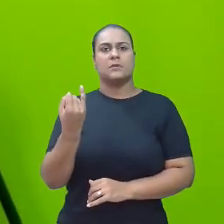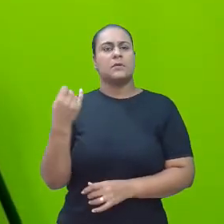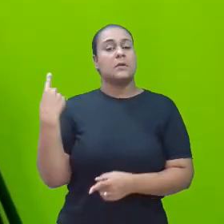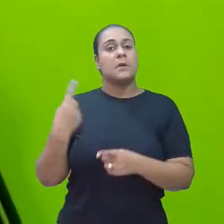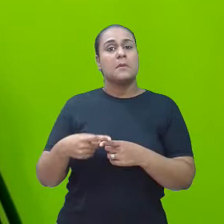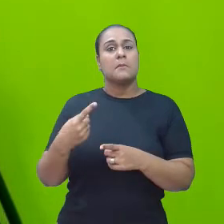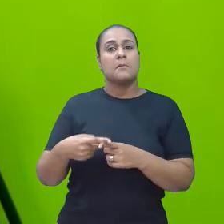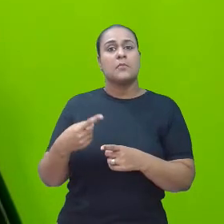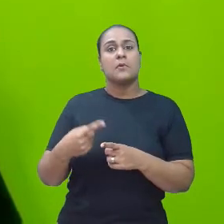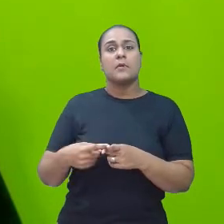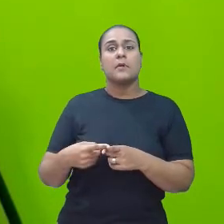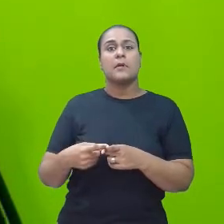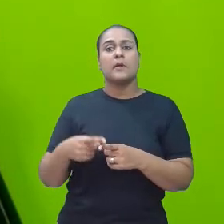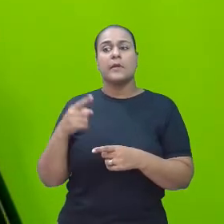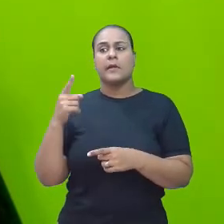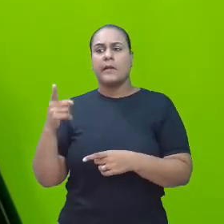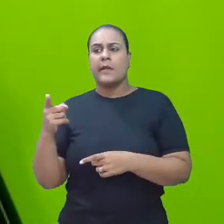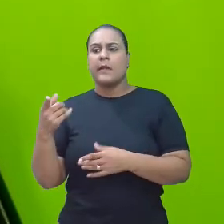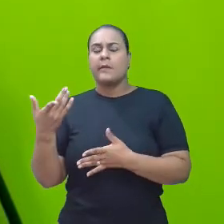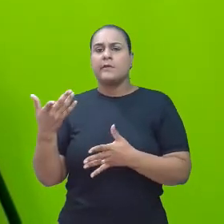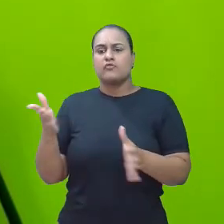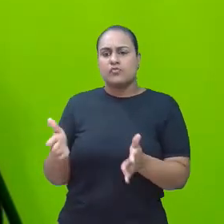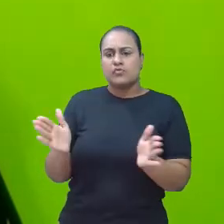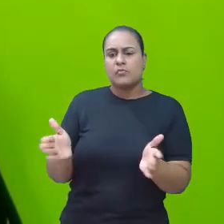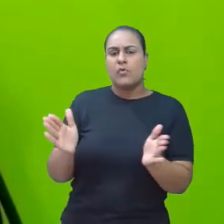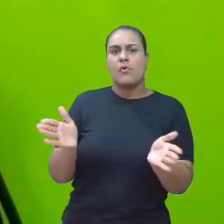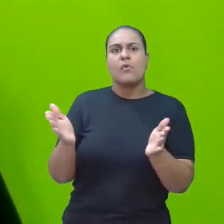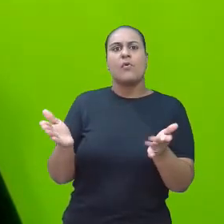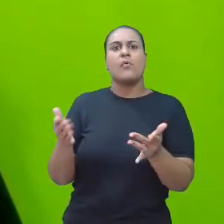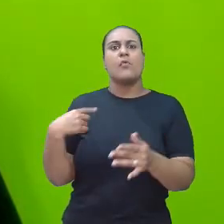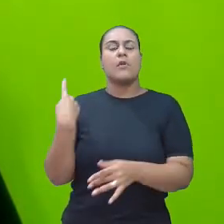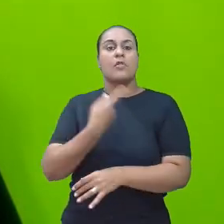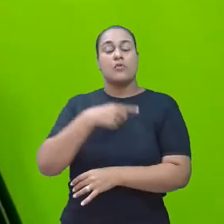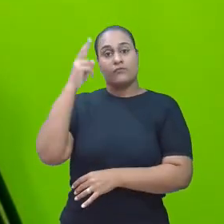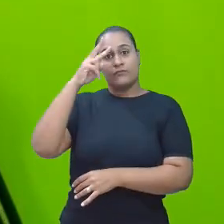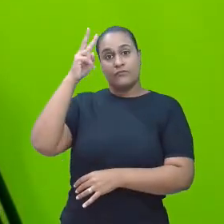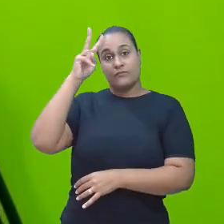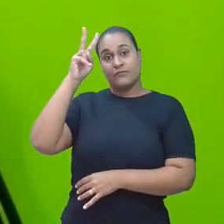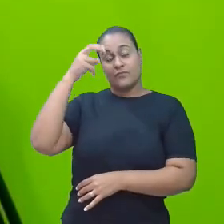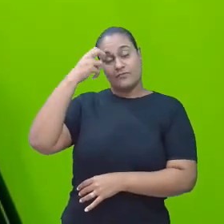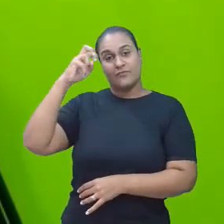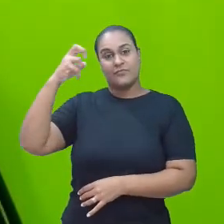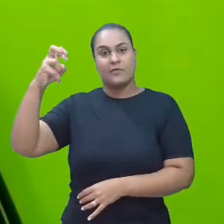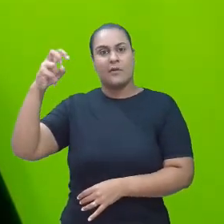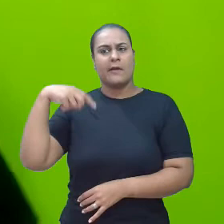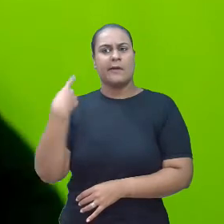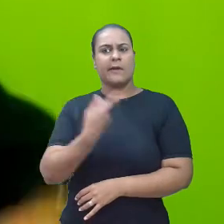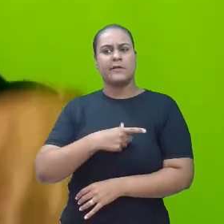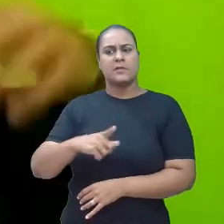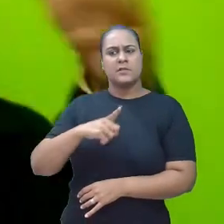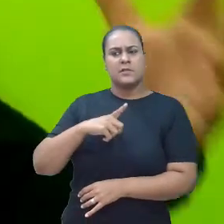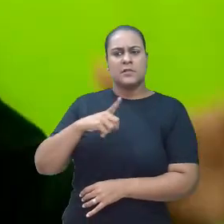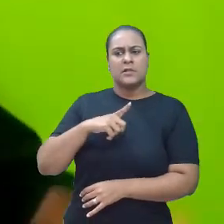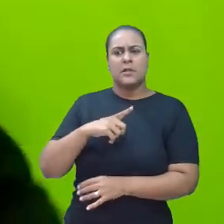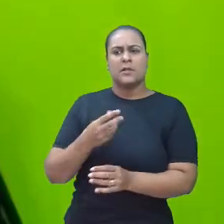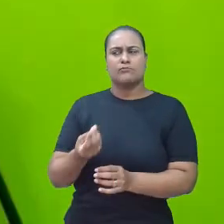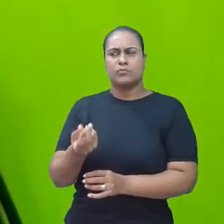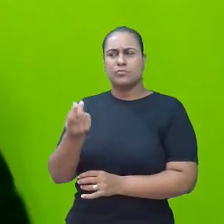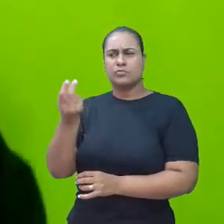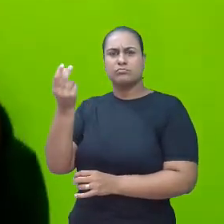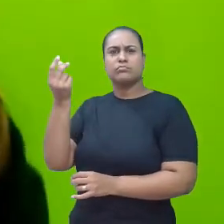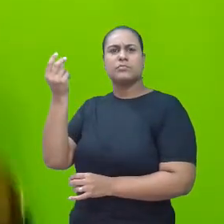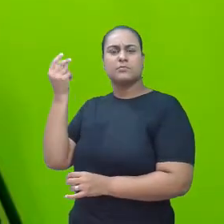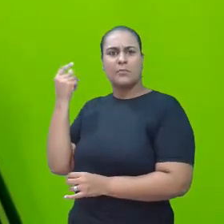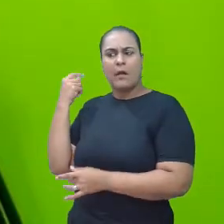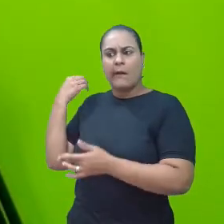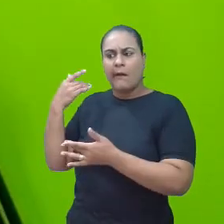eles regam as nossas raízes, a nossa história cultural, aquilo que a gente tem de mais antigo, né, a